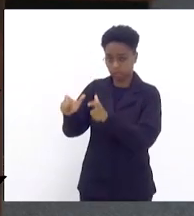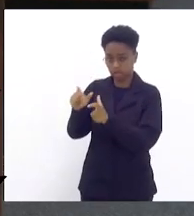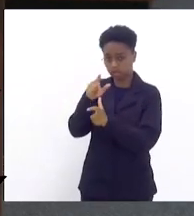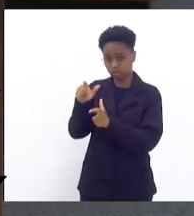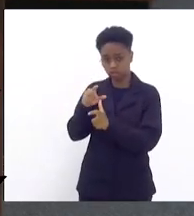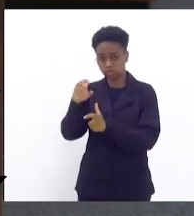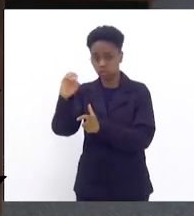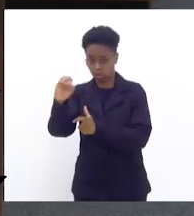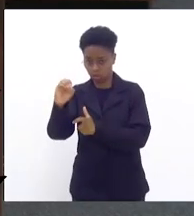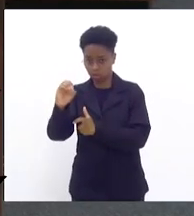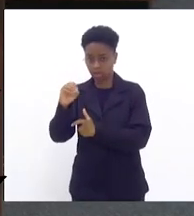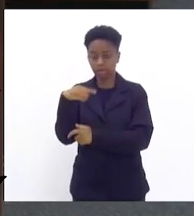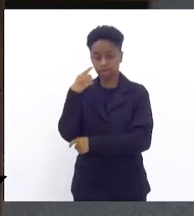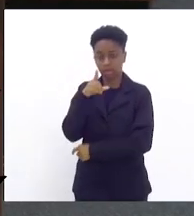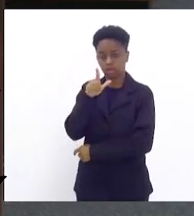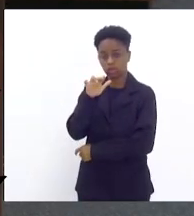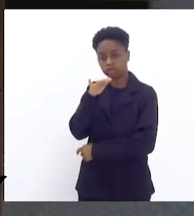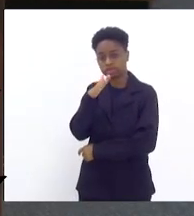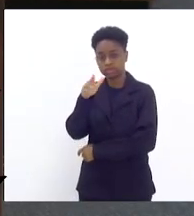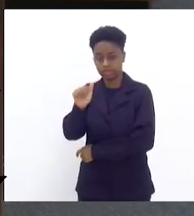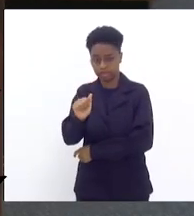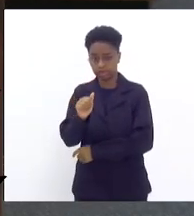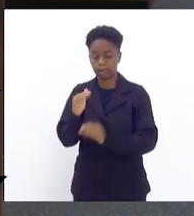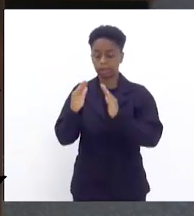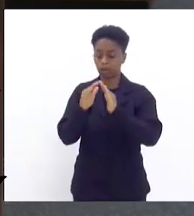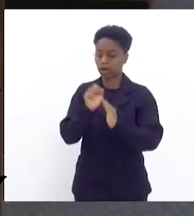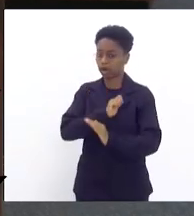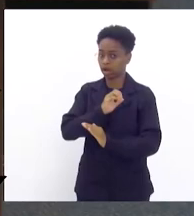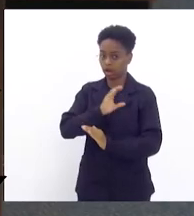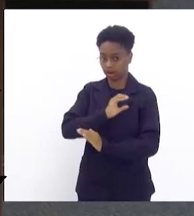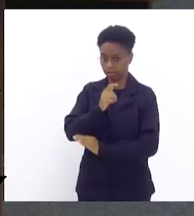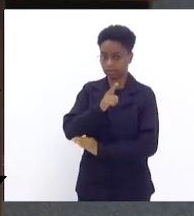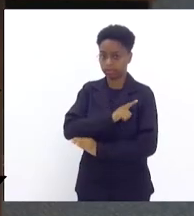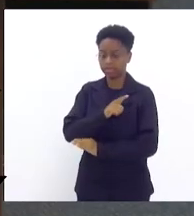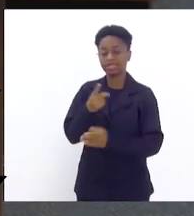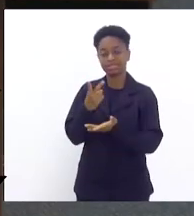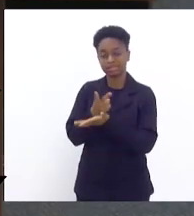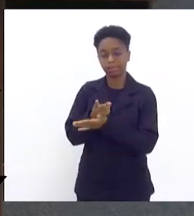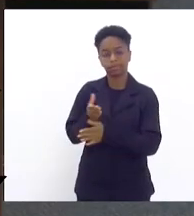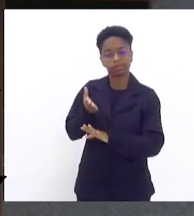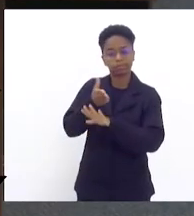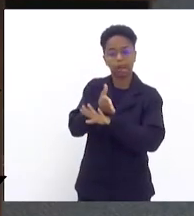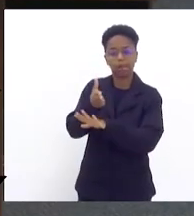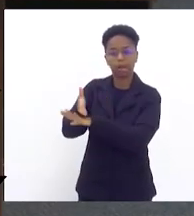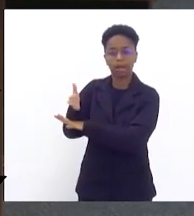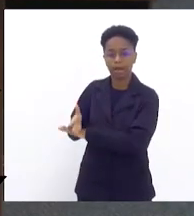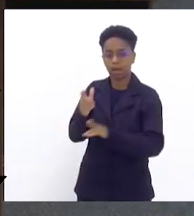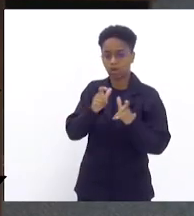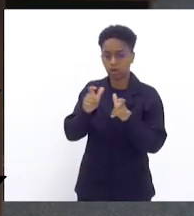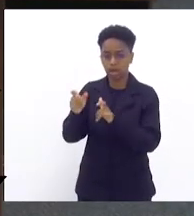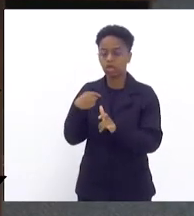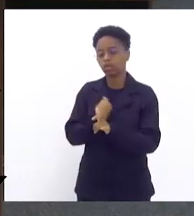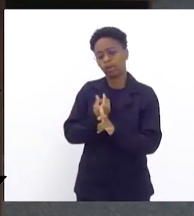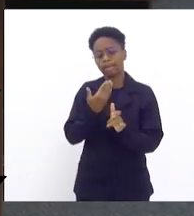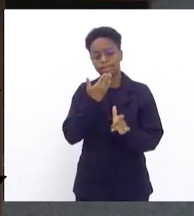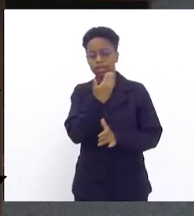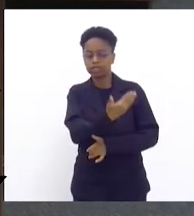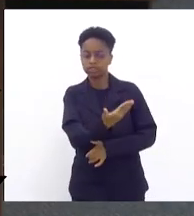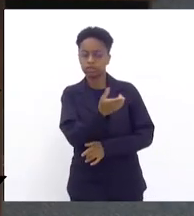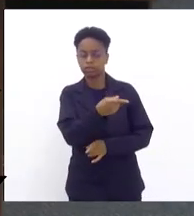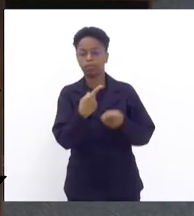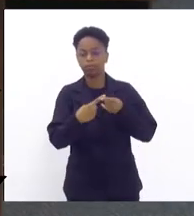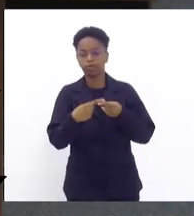Deputada Lucinha, que é atuante, é moradora de Campo Grande, está sempre lá dentro das comunidades. A gente está sempre cobrando dela, porque a gente